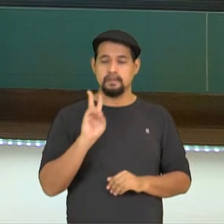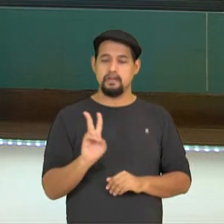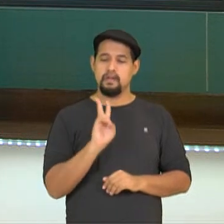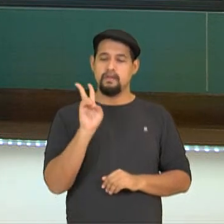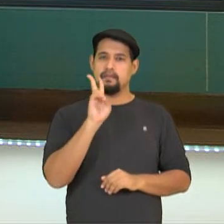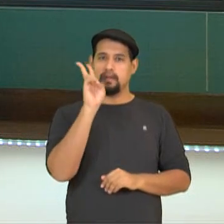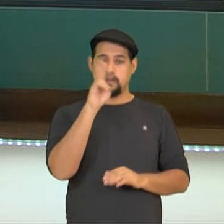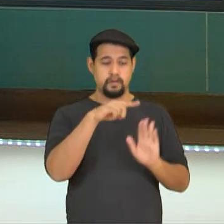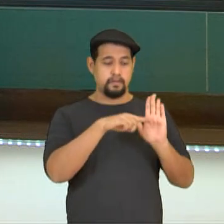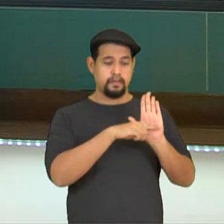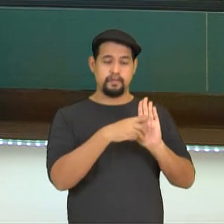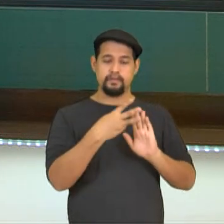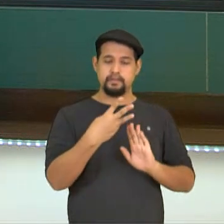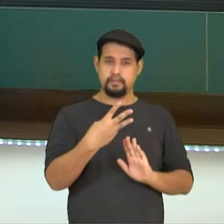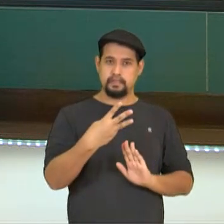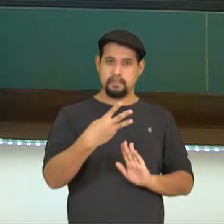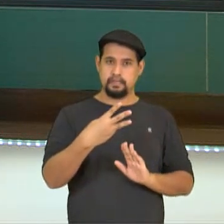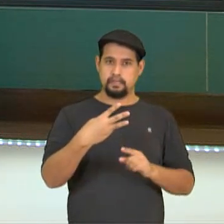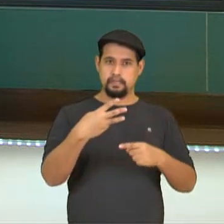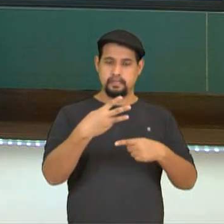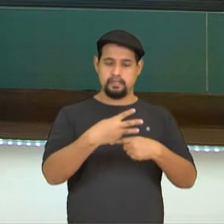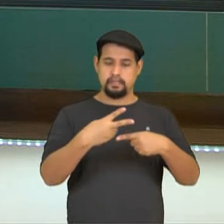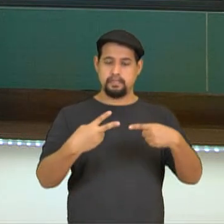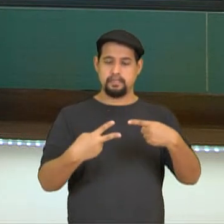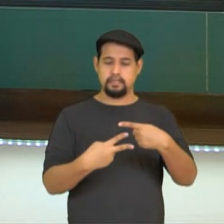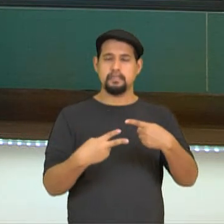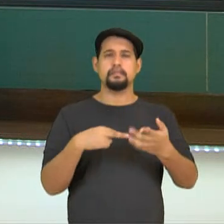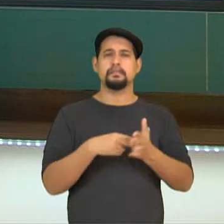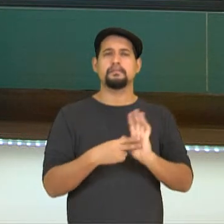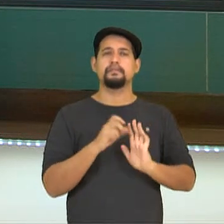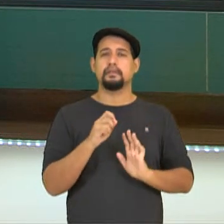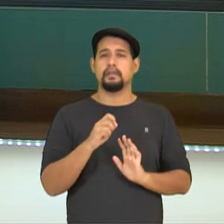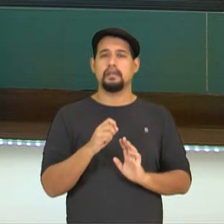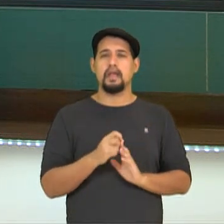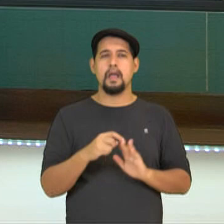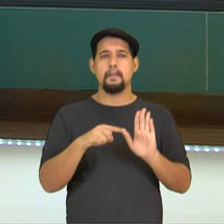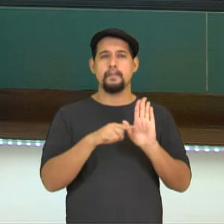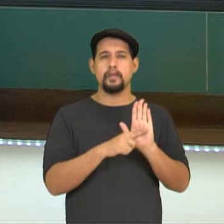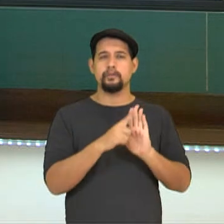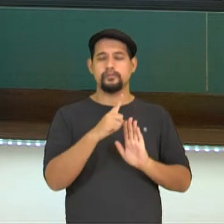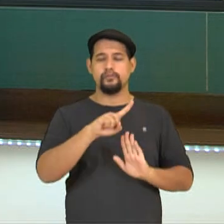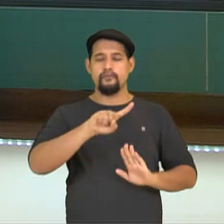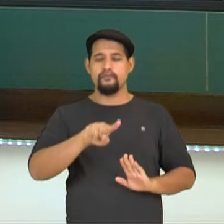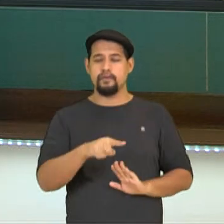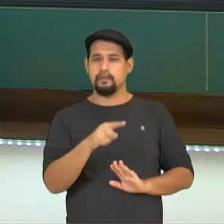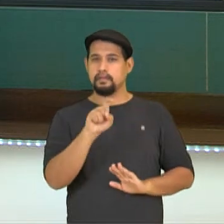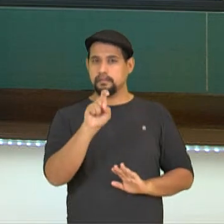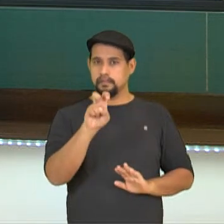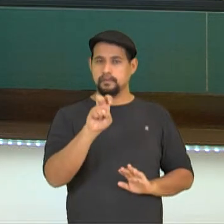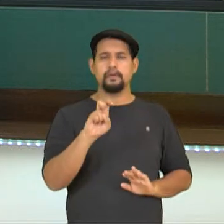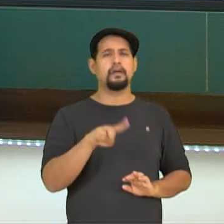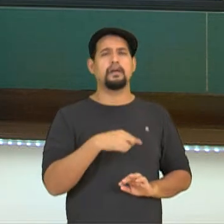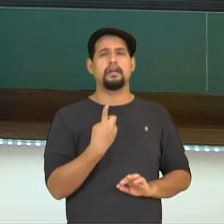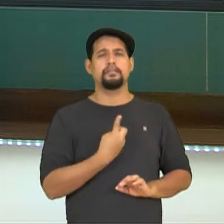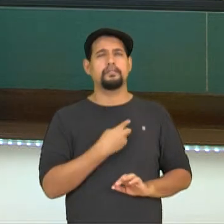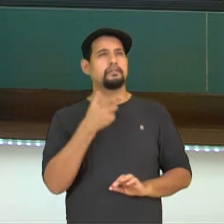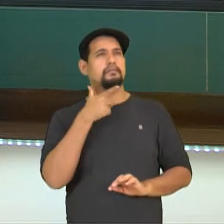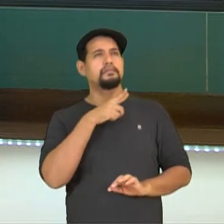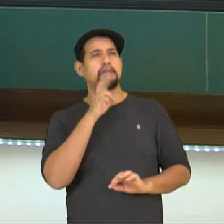de -3/2, né, a gente sabe que -3/2 equivale a -1,5, então a gente